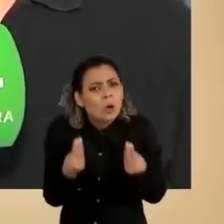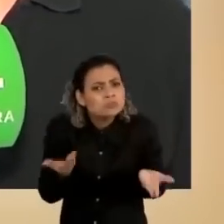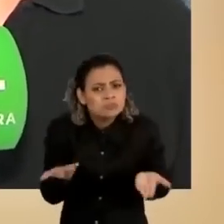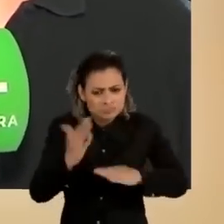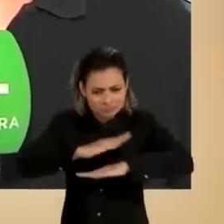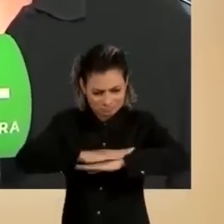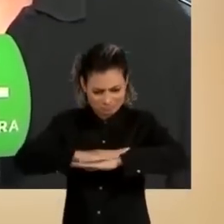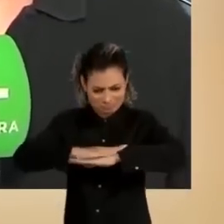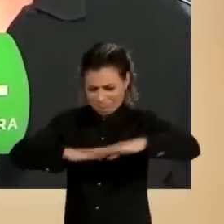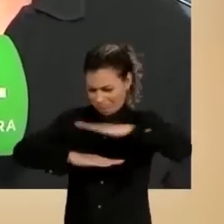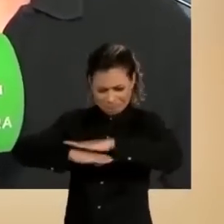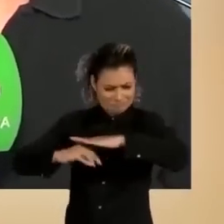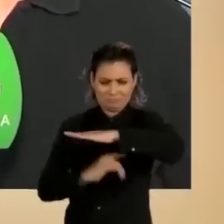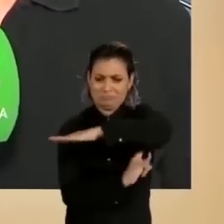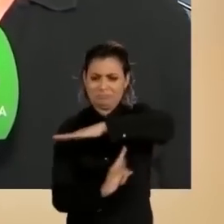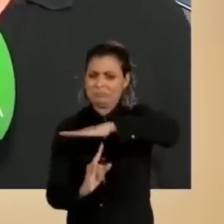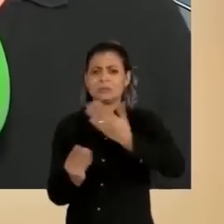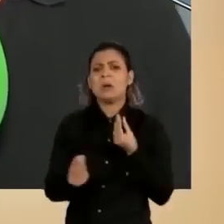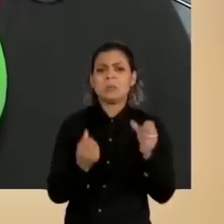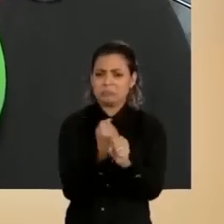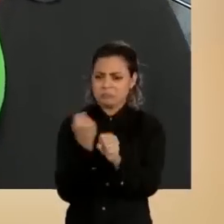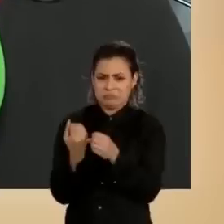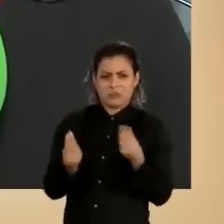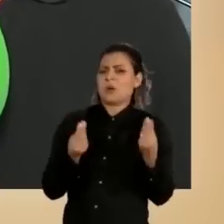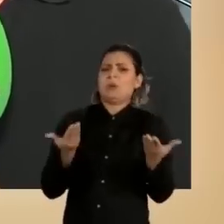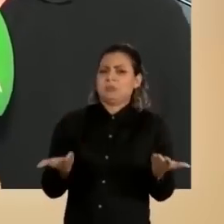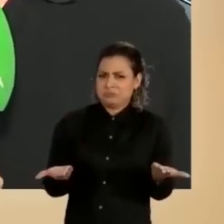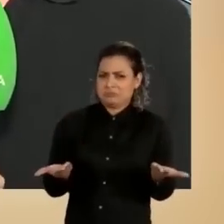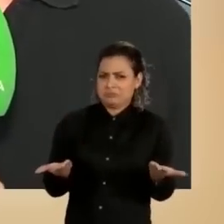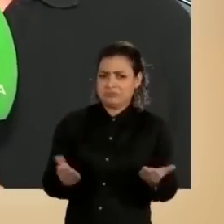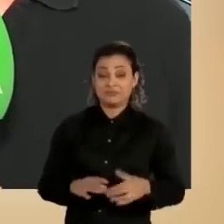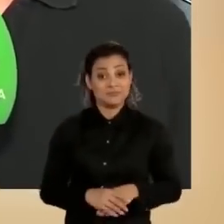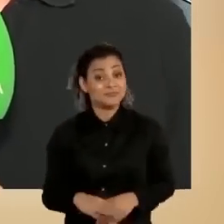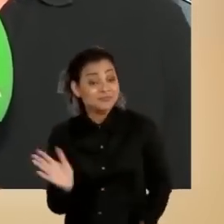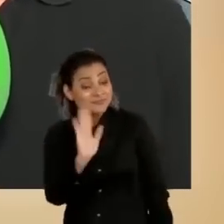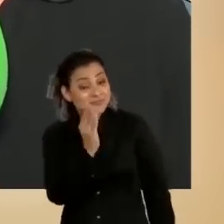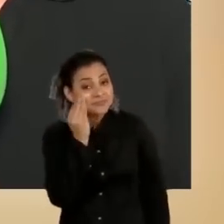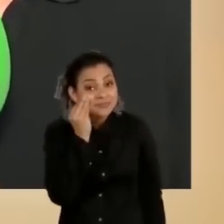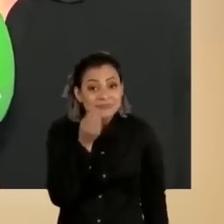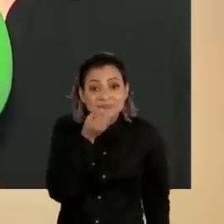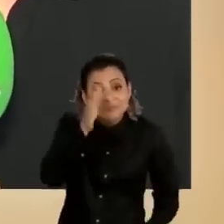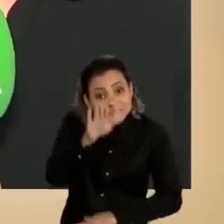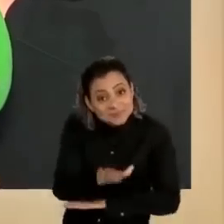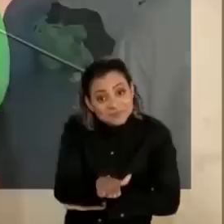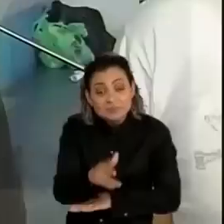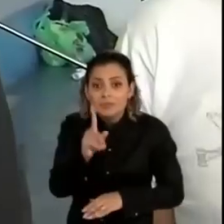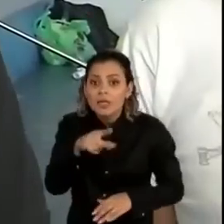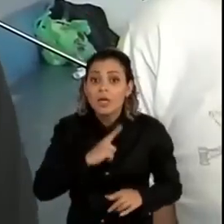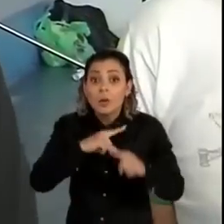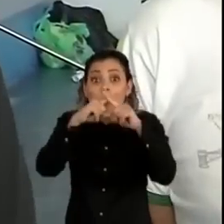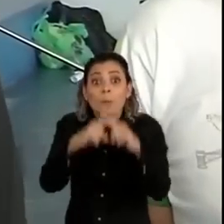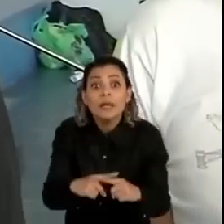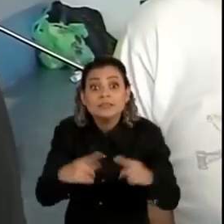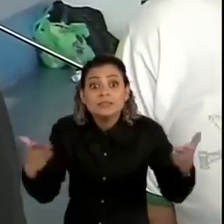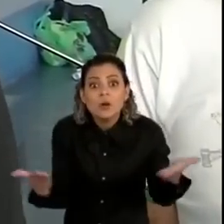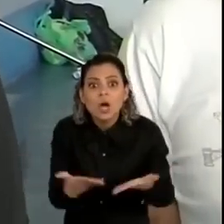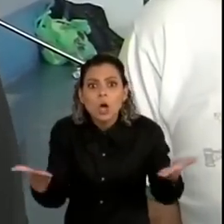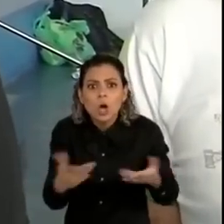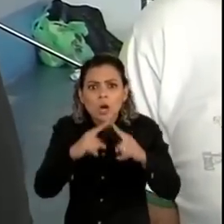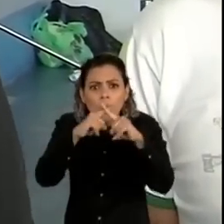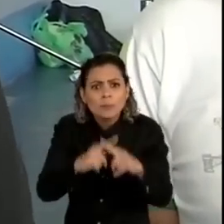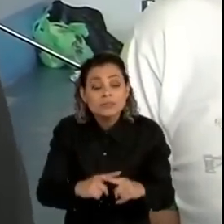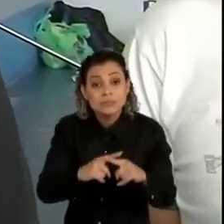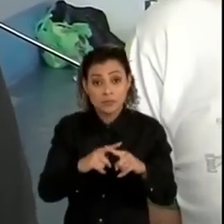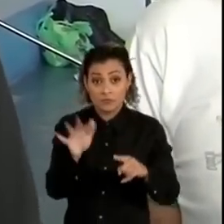história. Conta pra gente, Cadu. Oi, Joyce. Boa tarde. Boa Pois tarde. É, um concurso que acontece aqui dentro da Faculdade